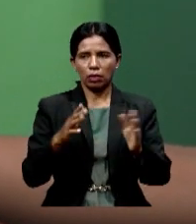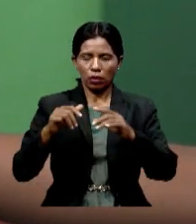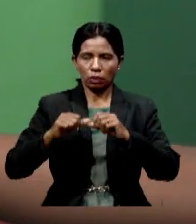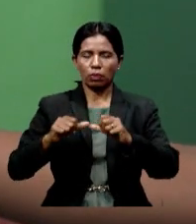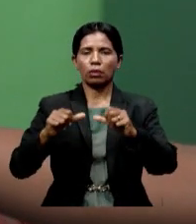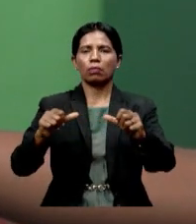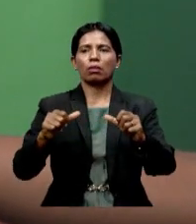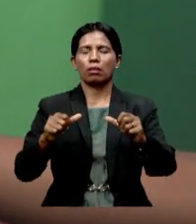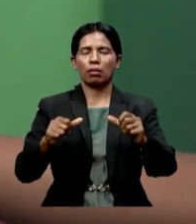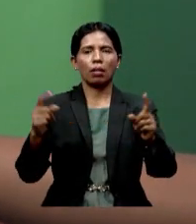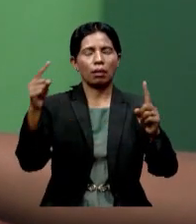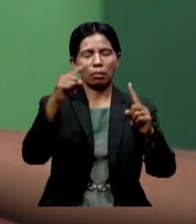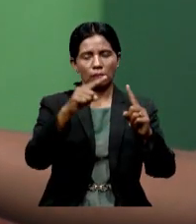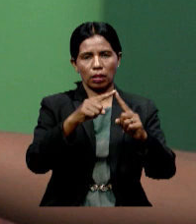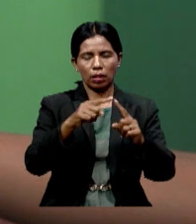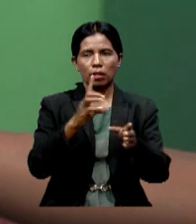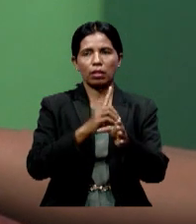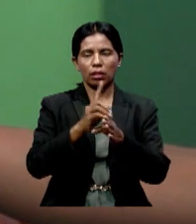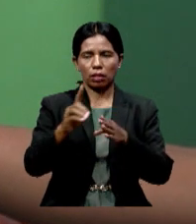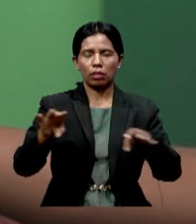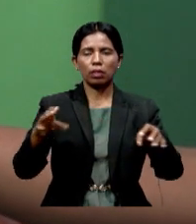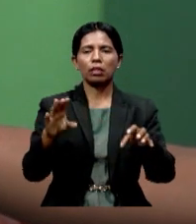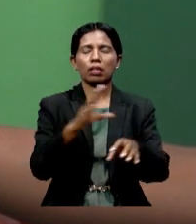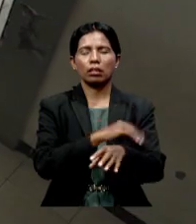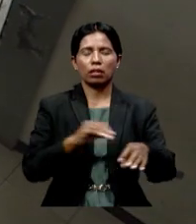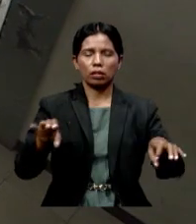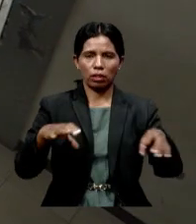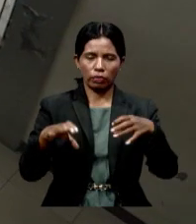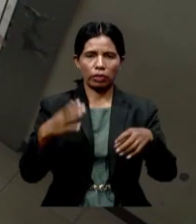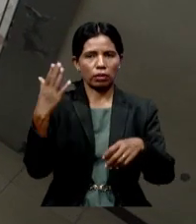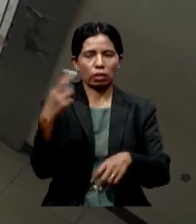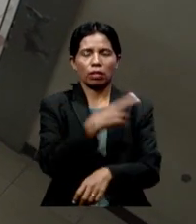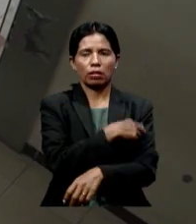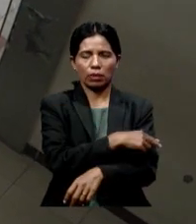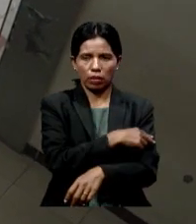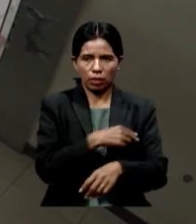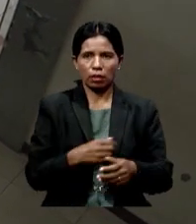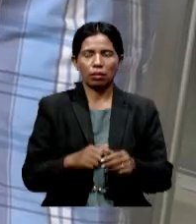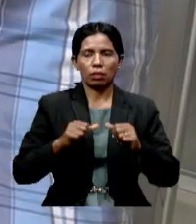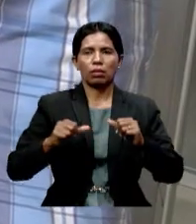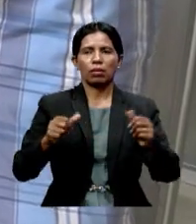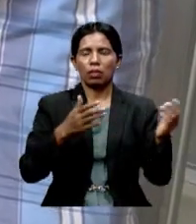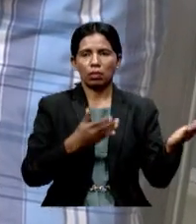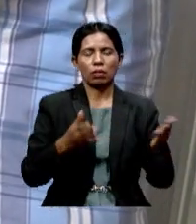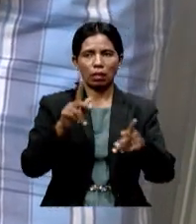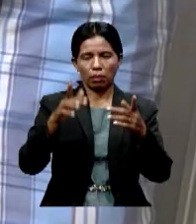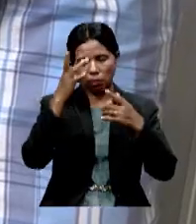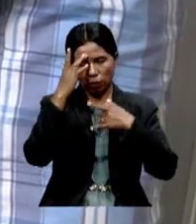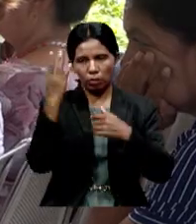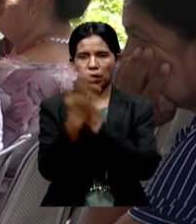ba ia Direção Nacional de Serviços Hospitalar lebe maka tuvela kontinua prosesa transferensi moras ba rai